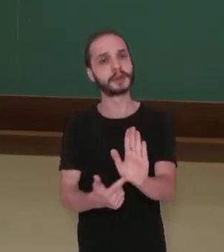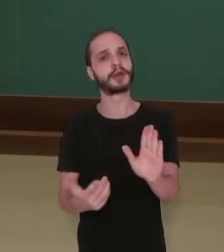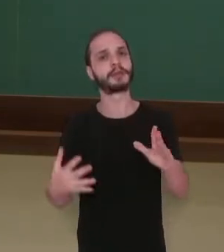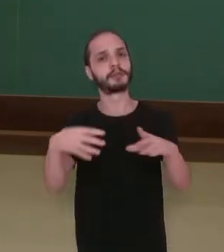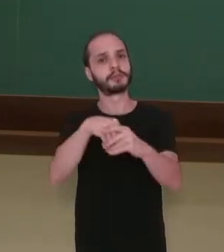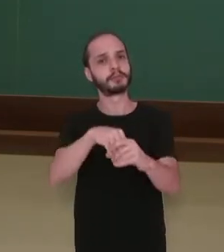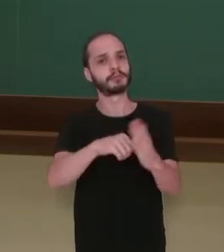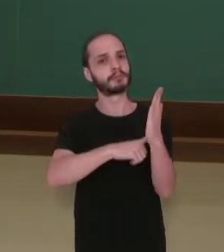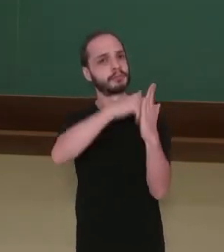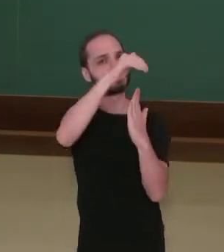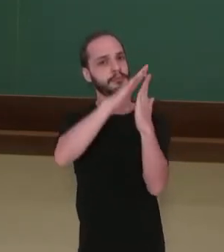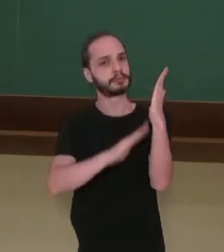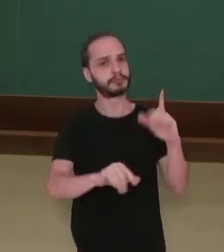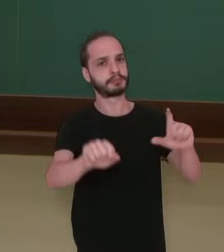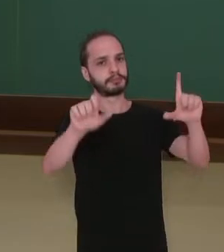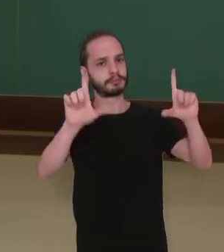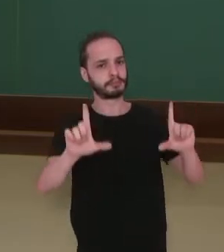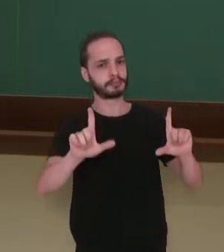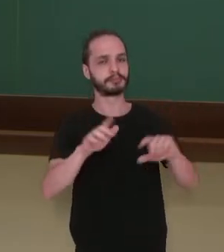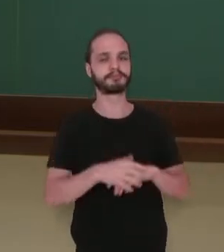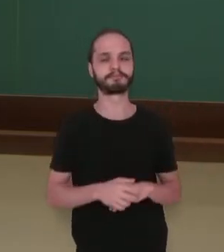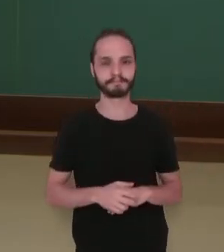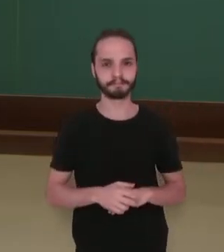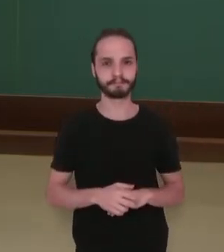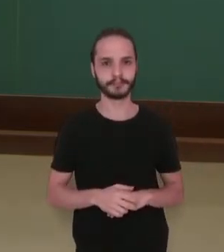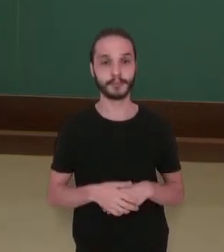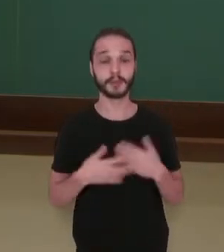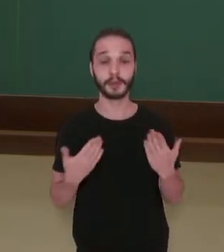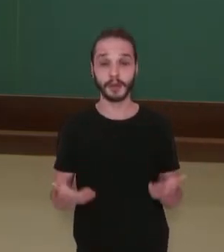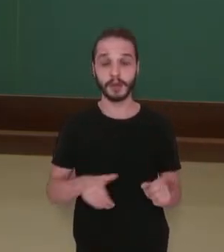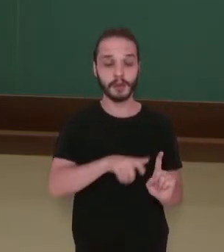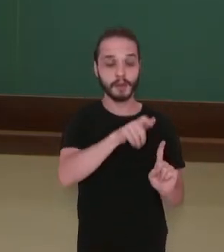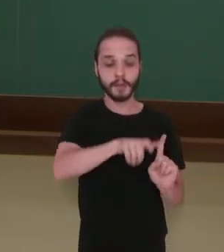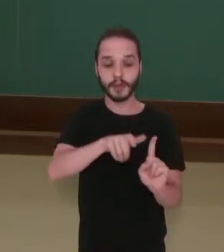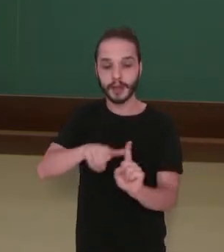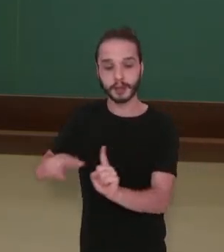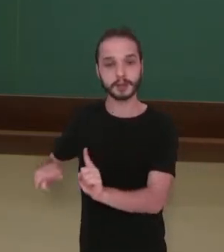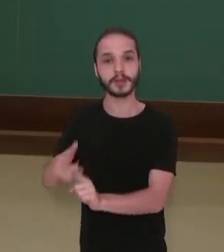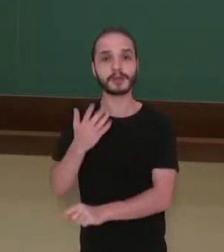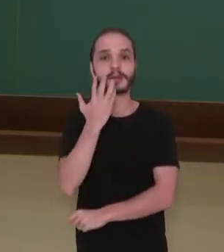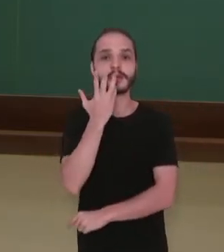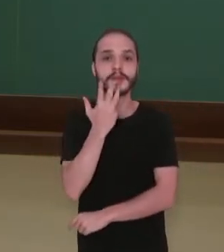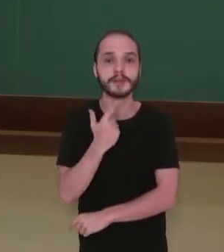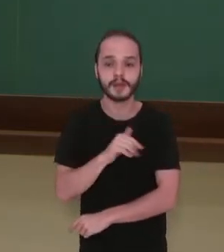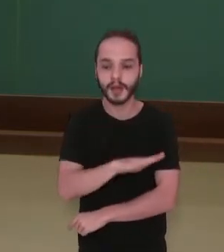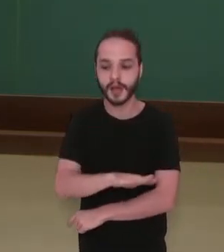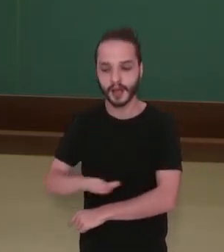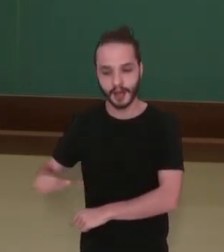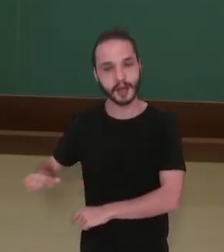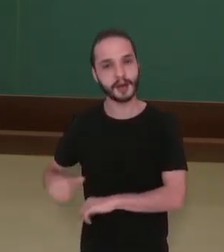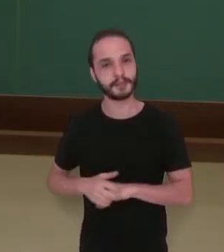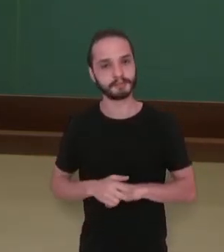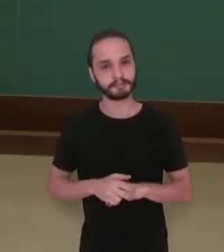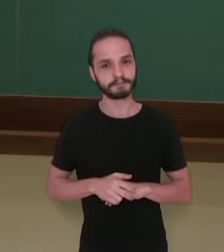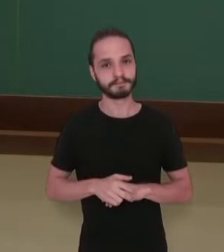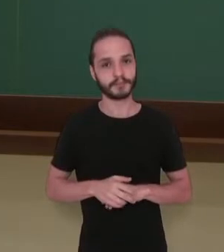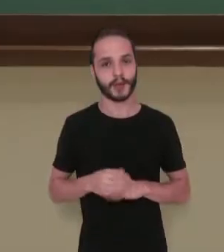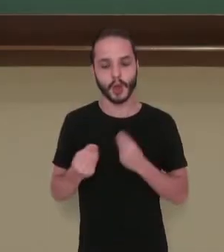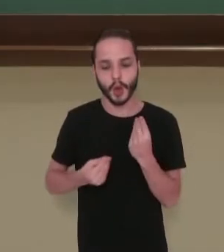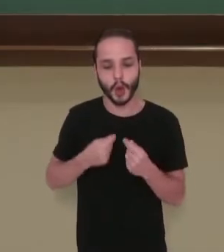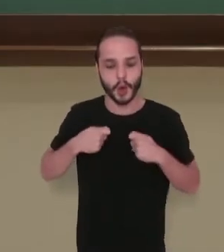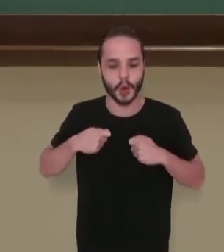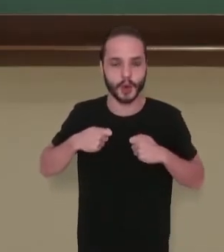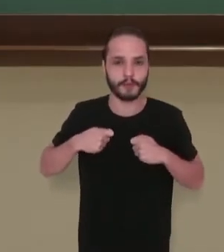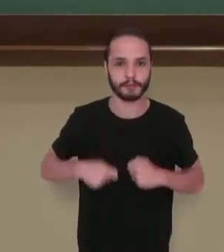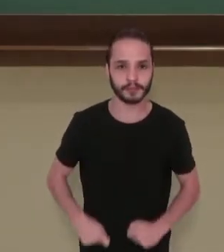pintura. Então, as personagens são as crianças, a maneira como eles estão vestidos